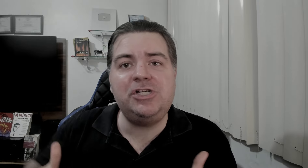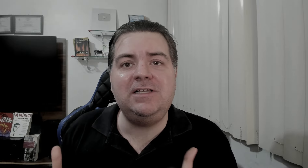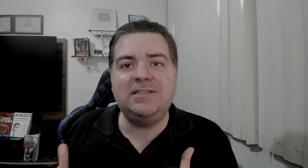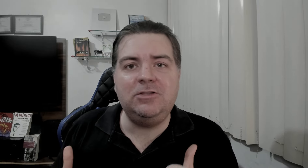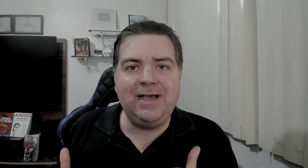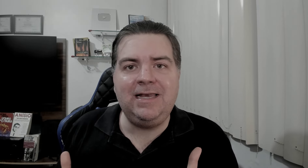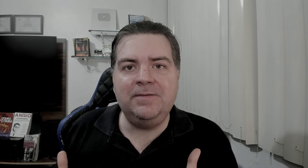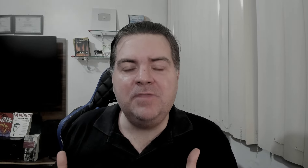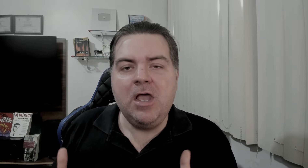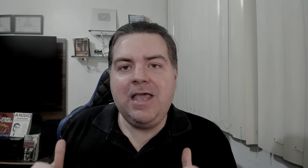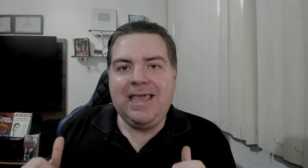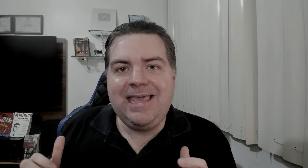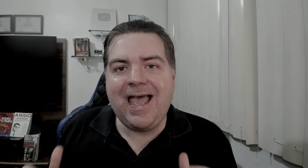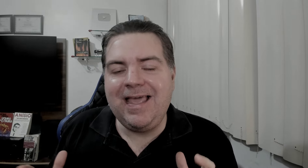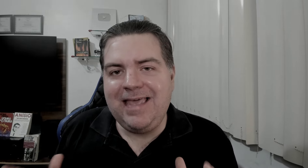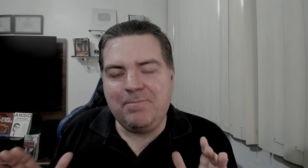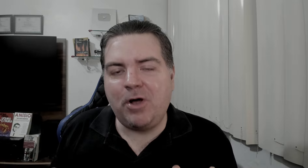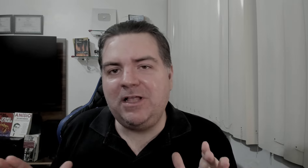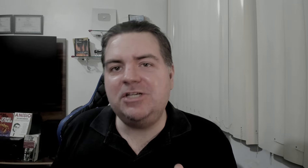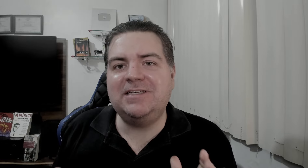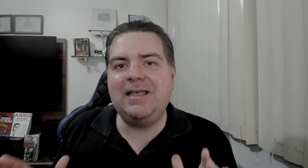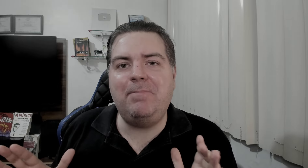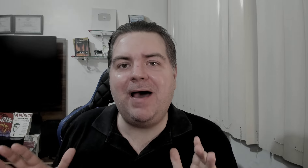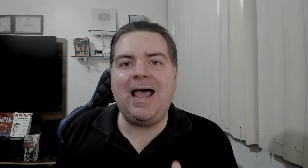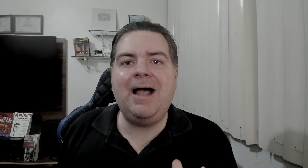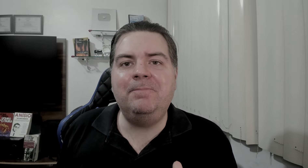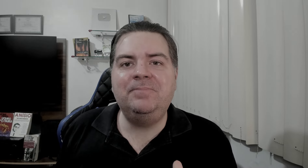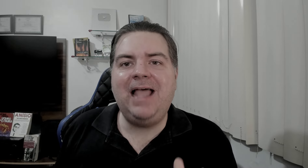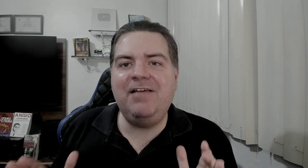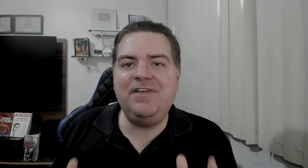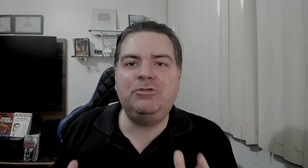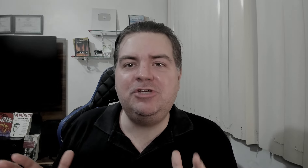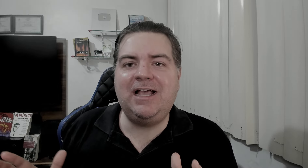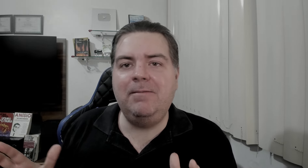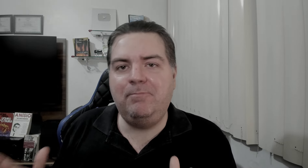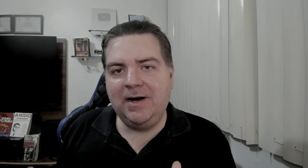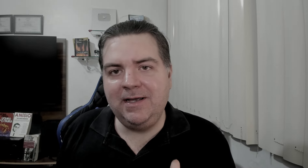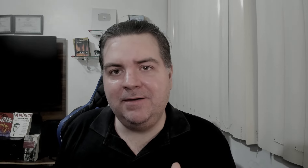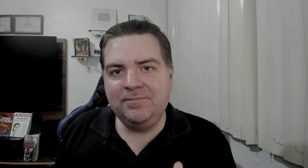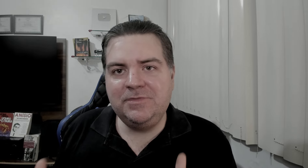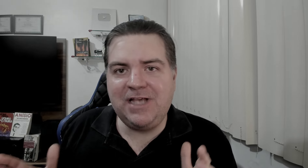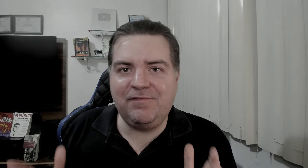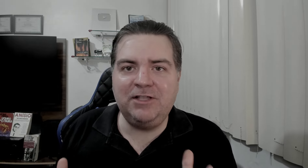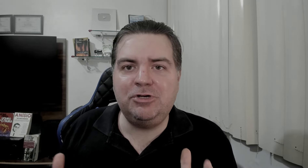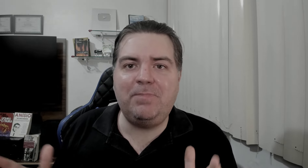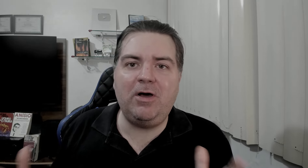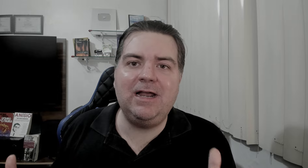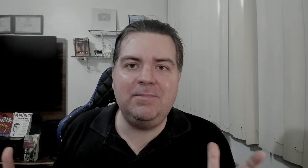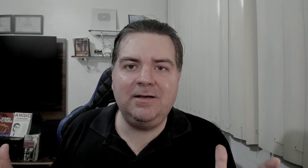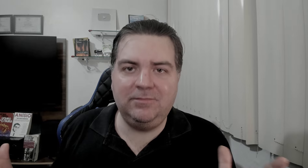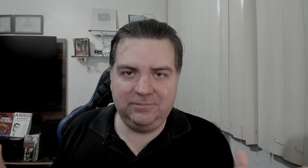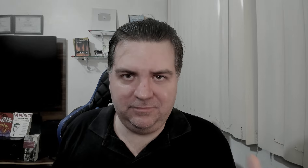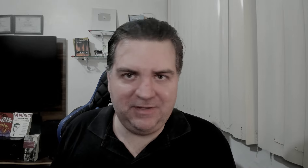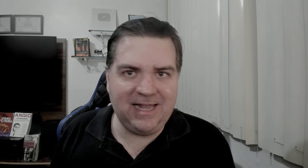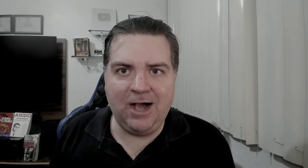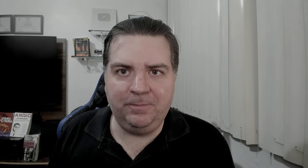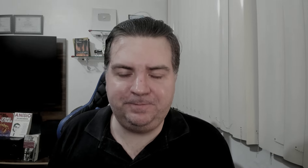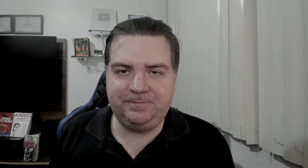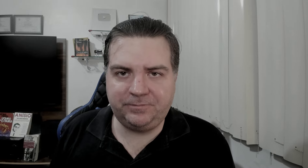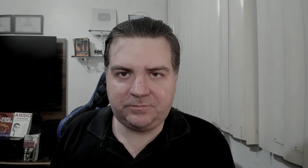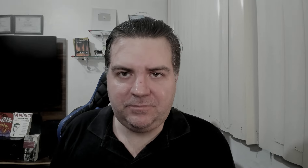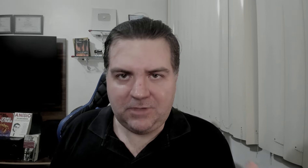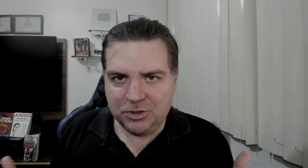estavam hostilizando ele. E é importante separar evento de campanha de evento de programa